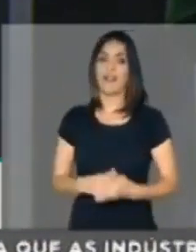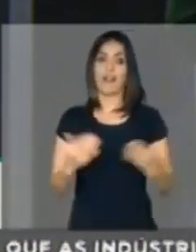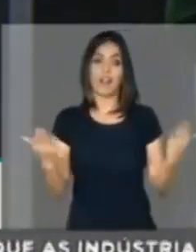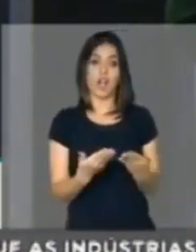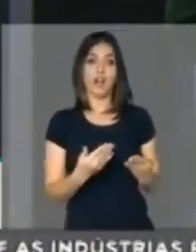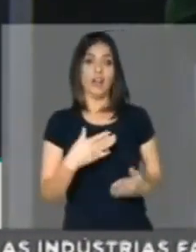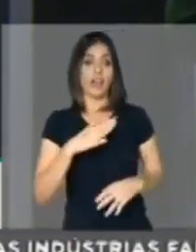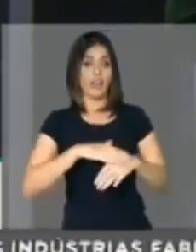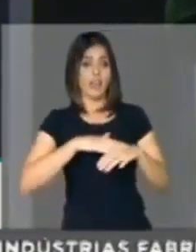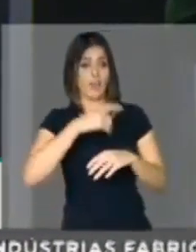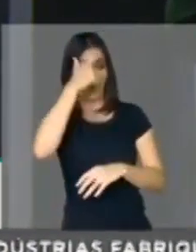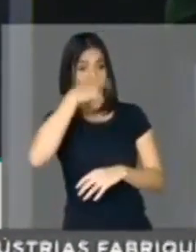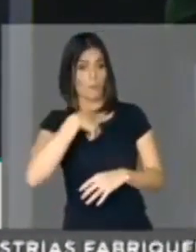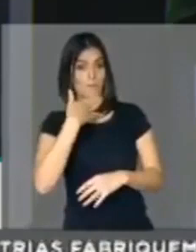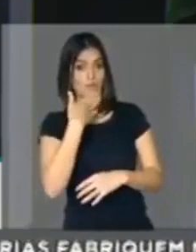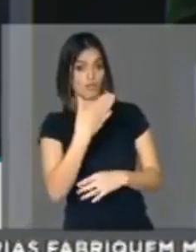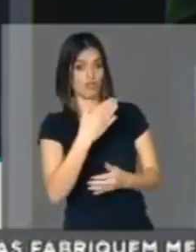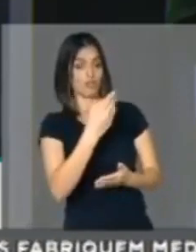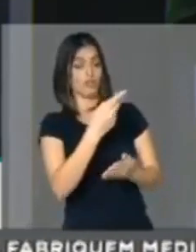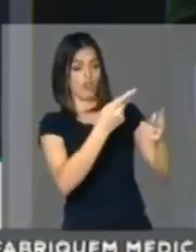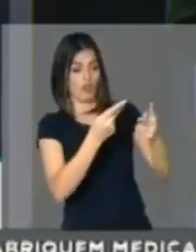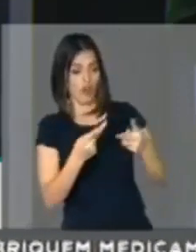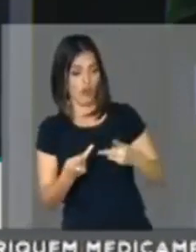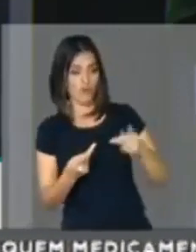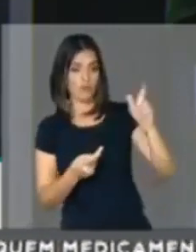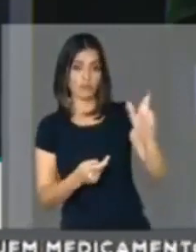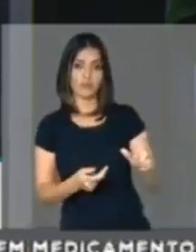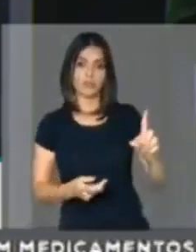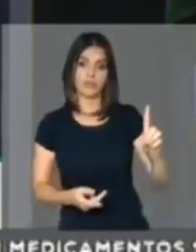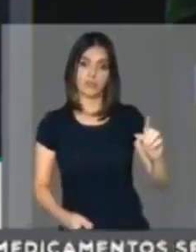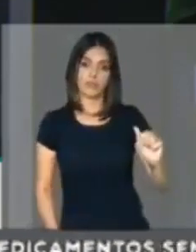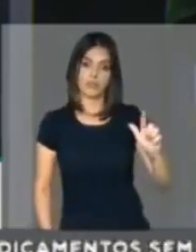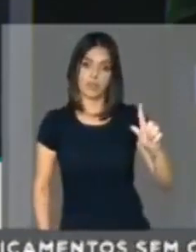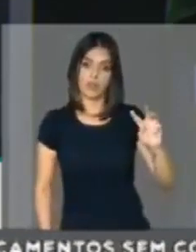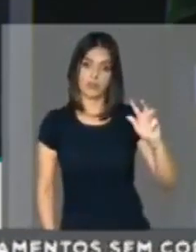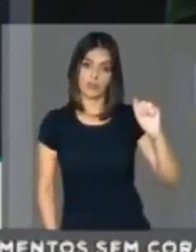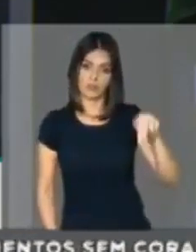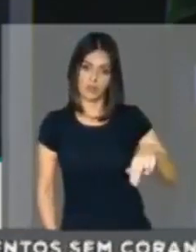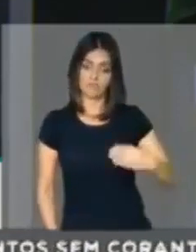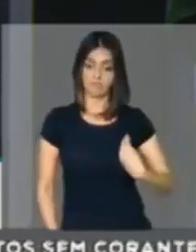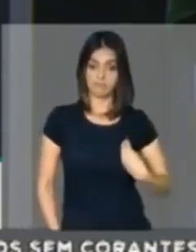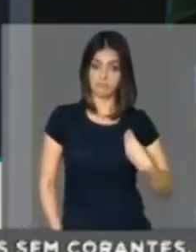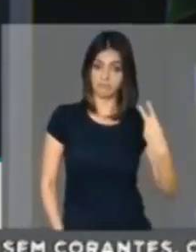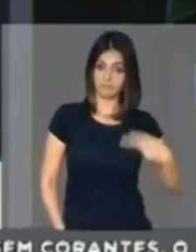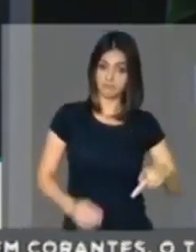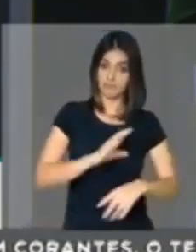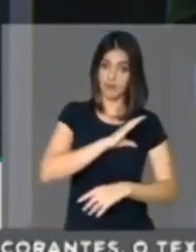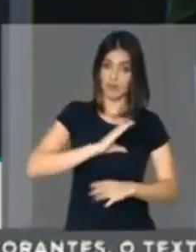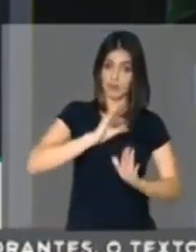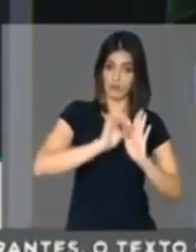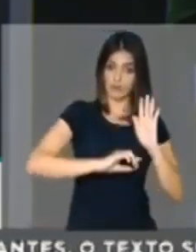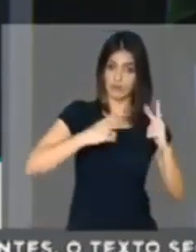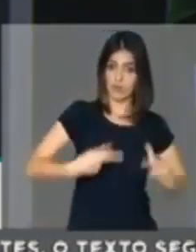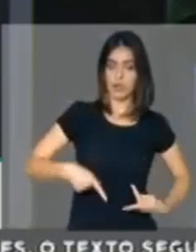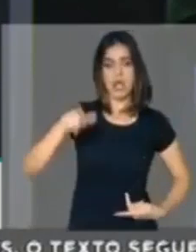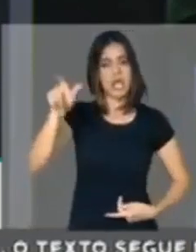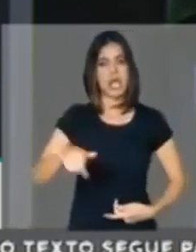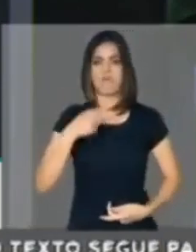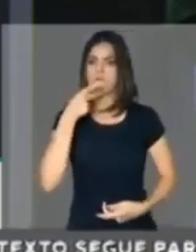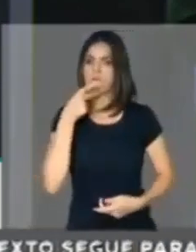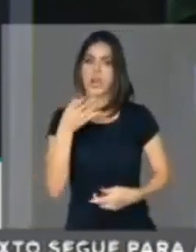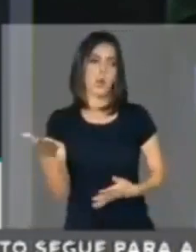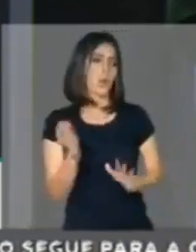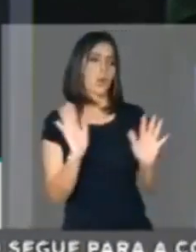por unanimidade na Comissão de Direitos Humanos, e o senhor Dallagnol dizia que estes áudios não poderiam